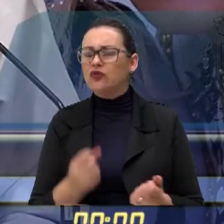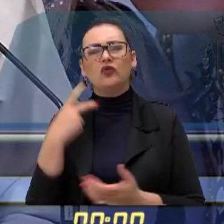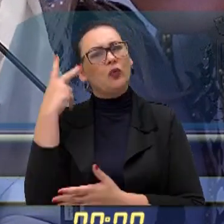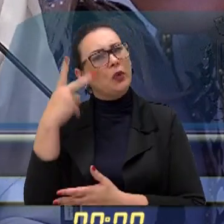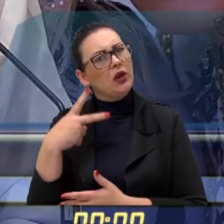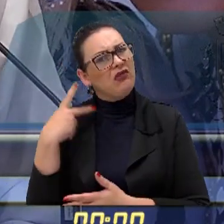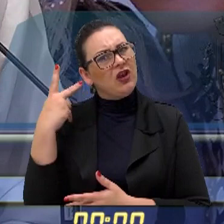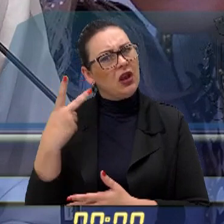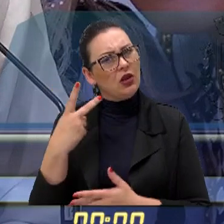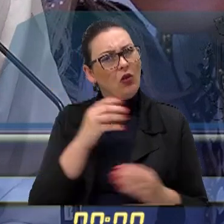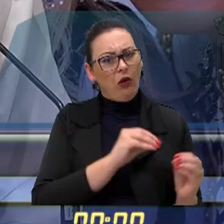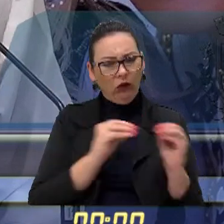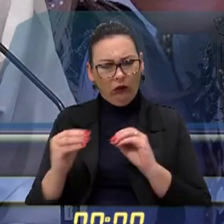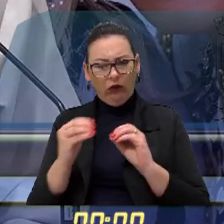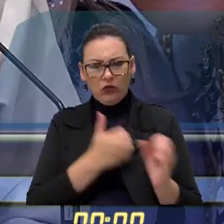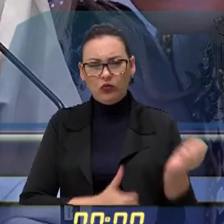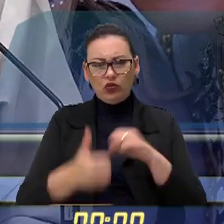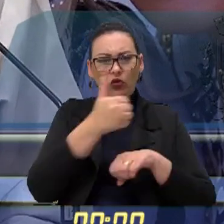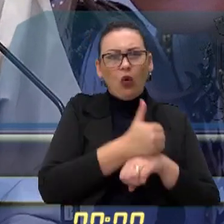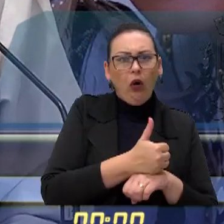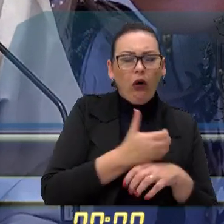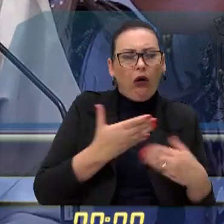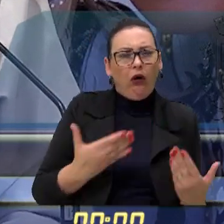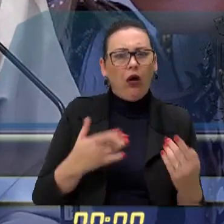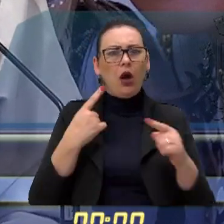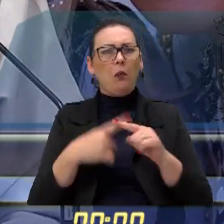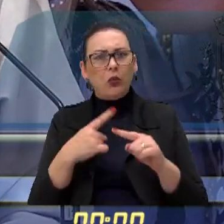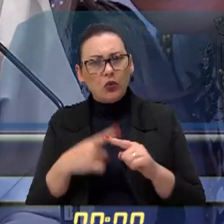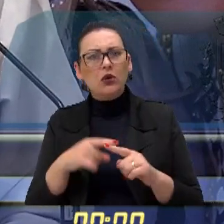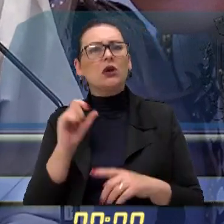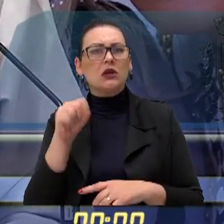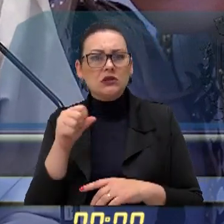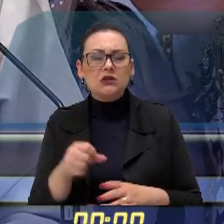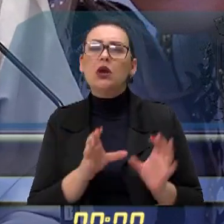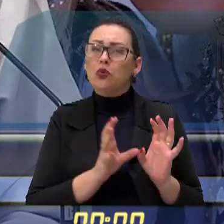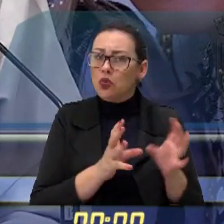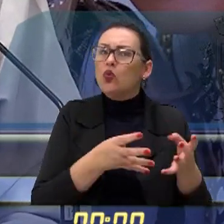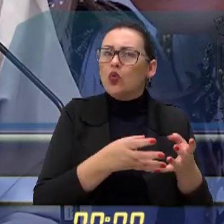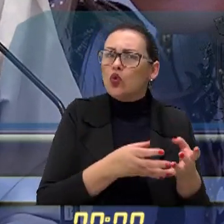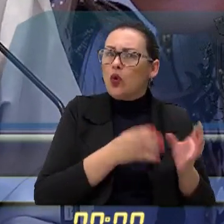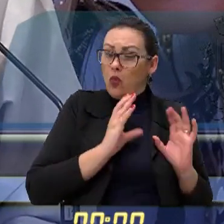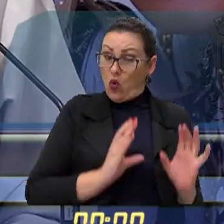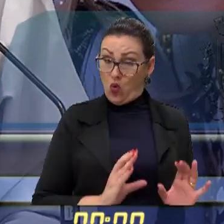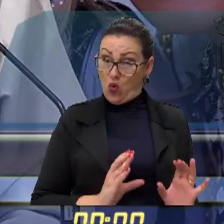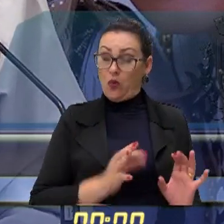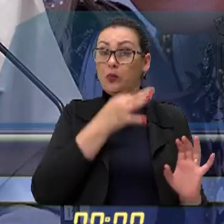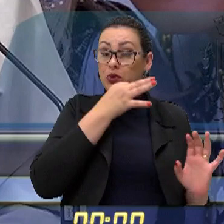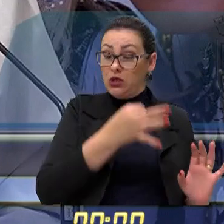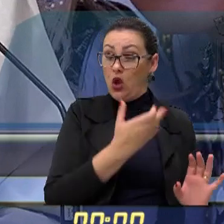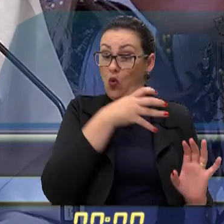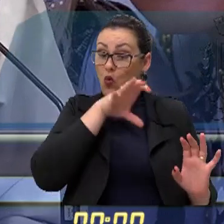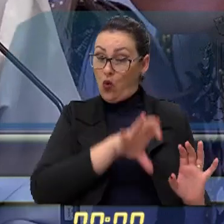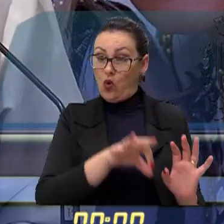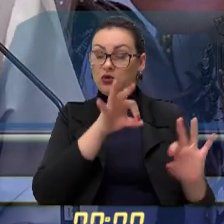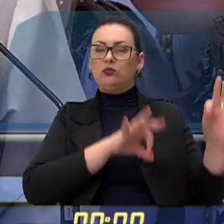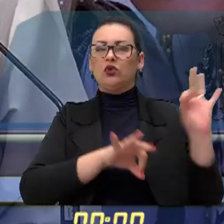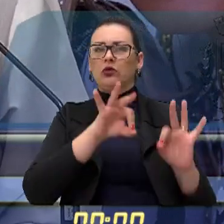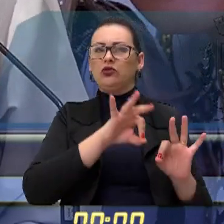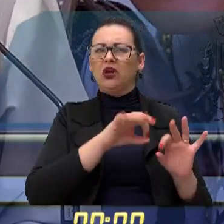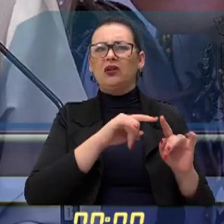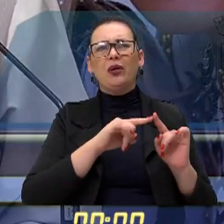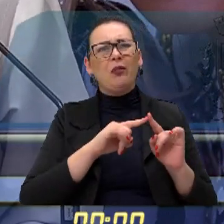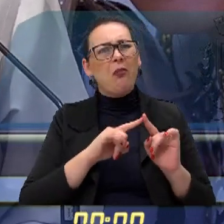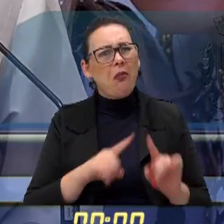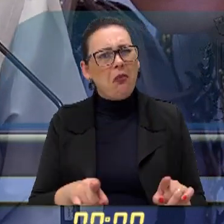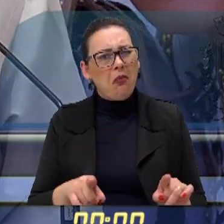vereador. Porque poderia sim a entidade até se posicionar contrária ao projeto,